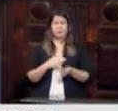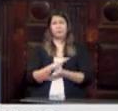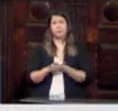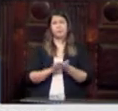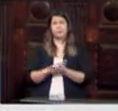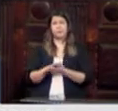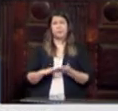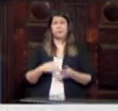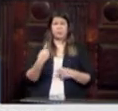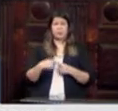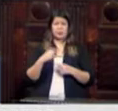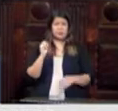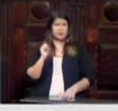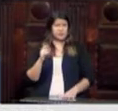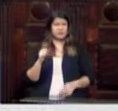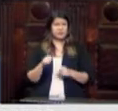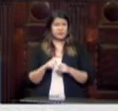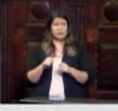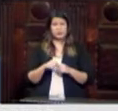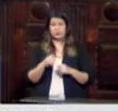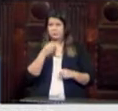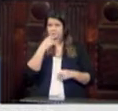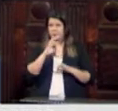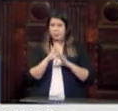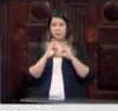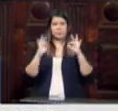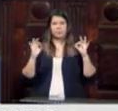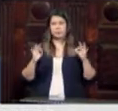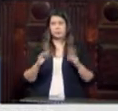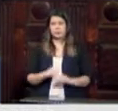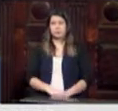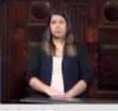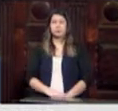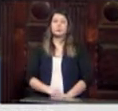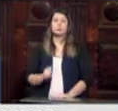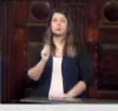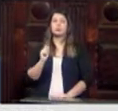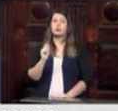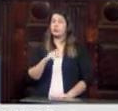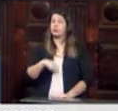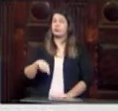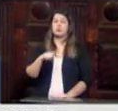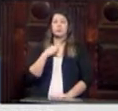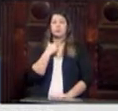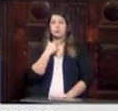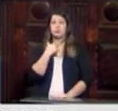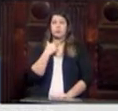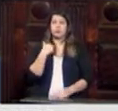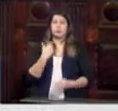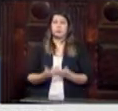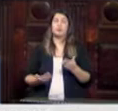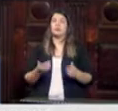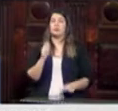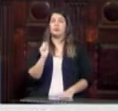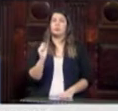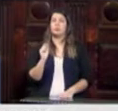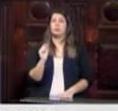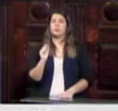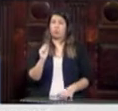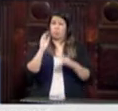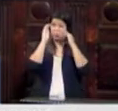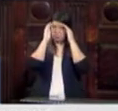fizesse, enriqueceria o debate. O que a gente não pode perder de jeito nenhum é